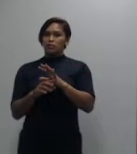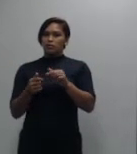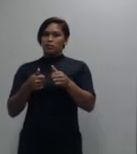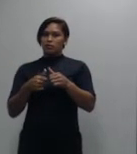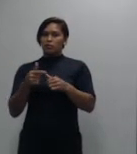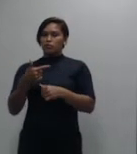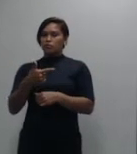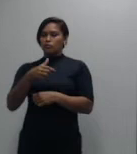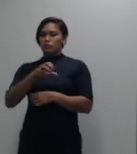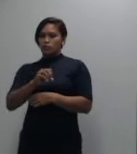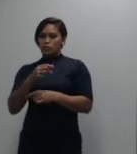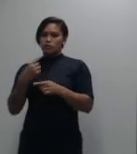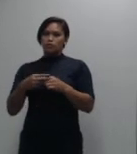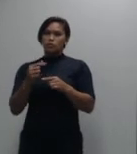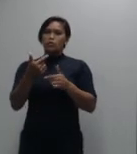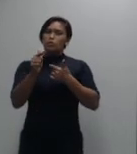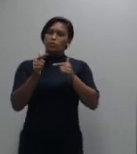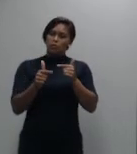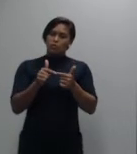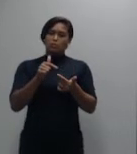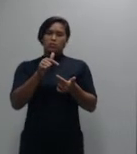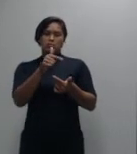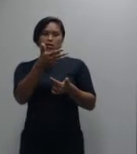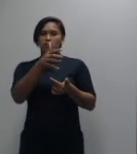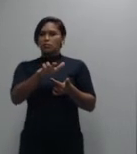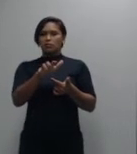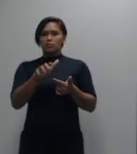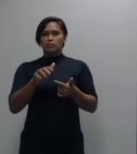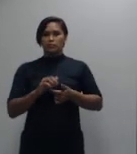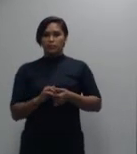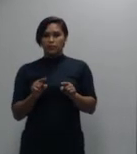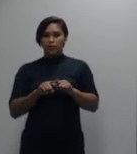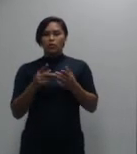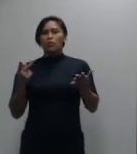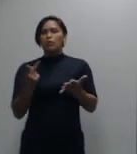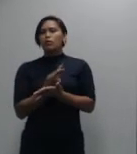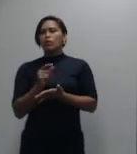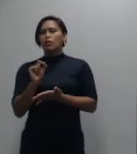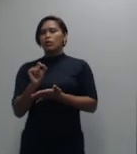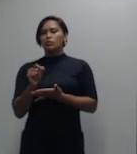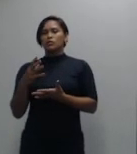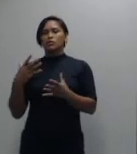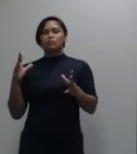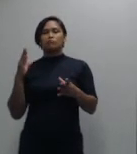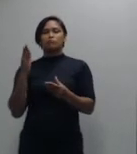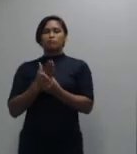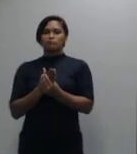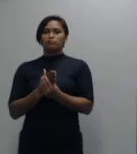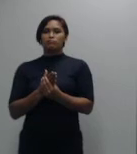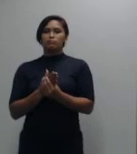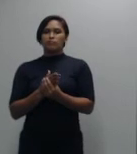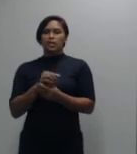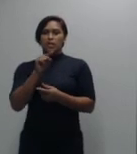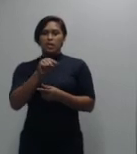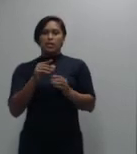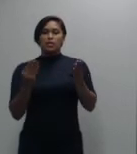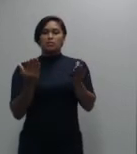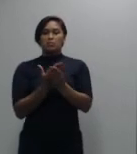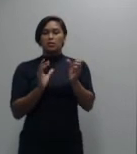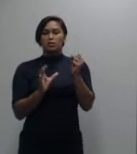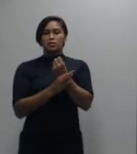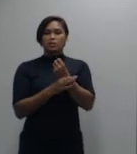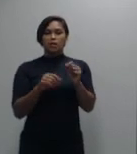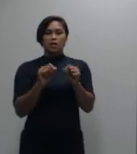vídeo por conta de uma outra desistência de outro empate O que é que acabou acontecendo no caso contrário também esse mandado de segurança foi feita